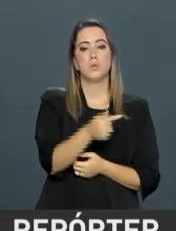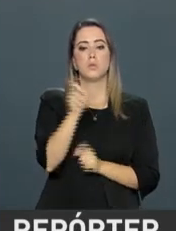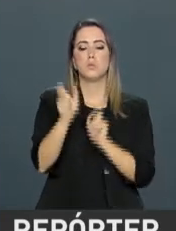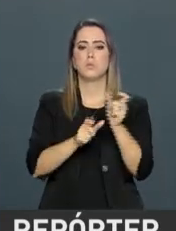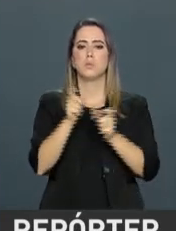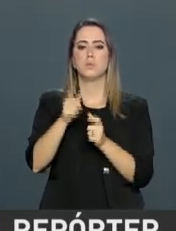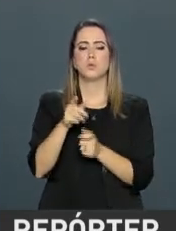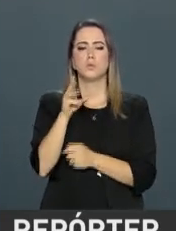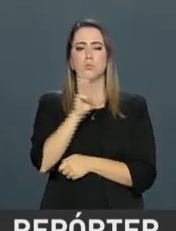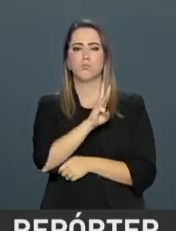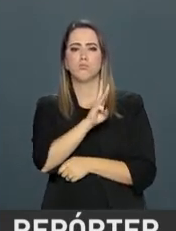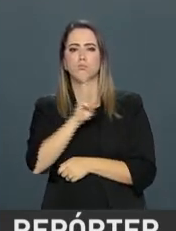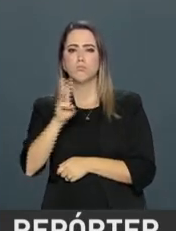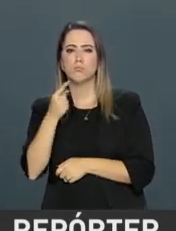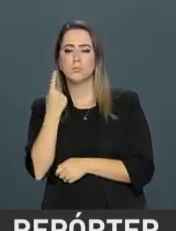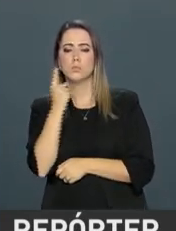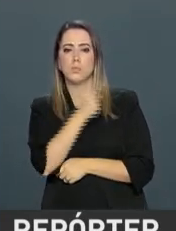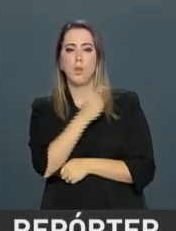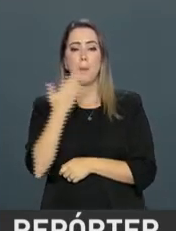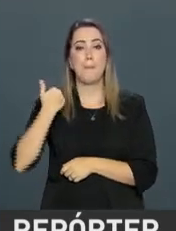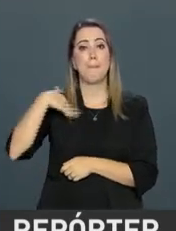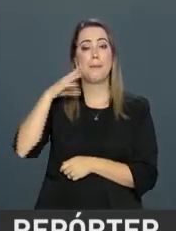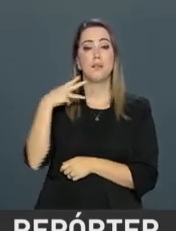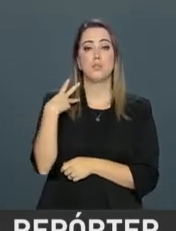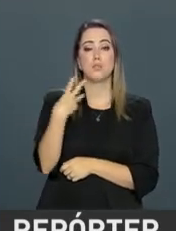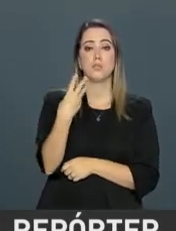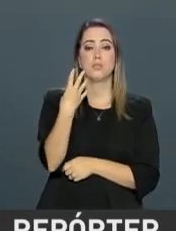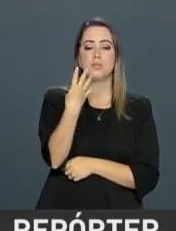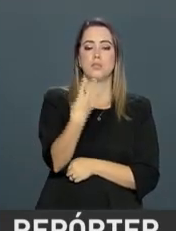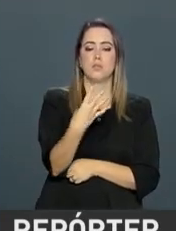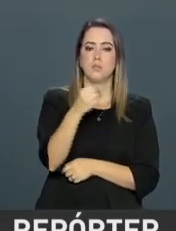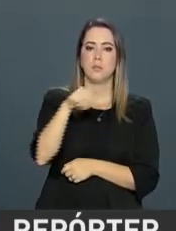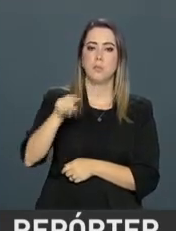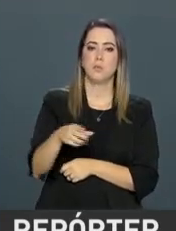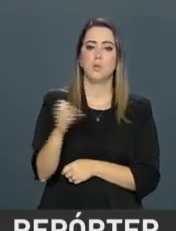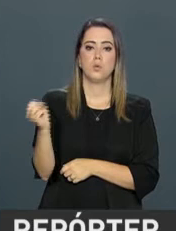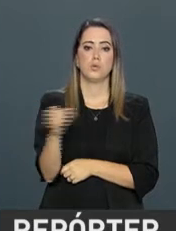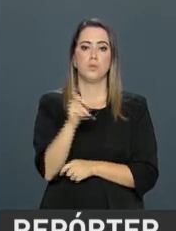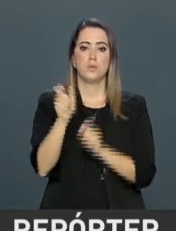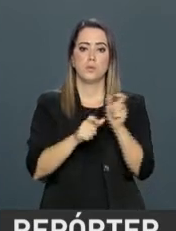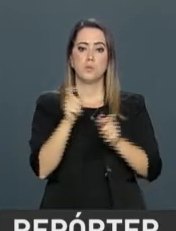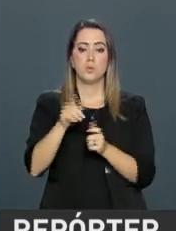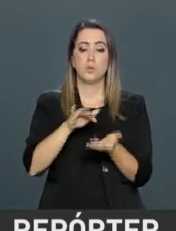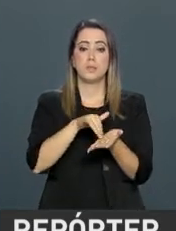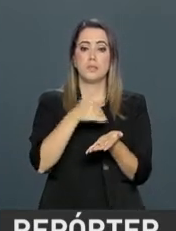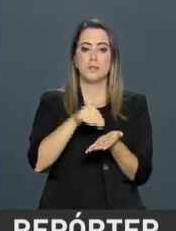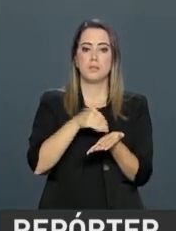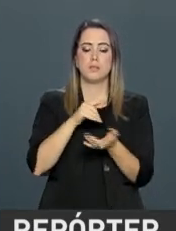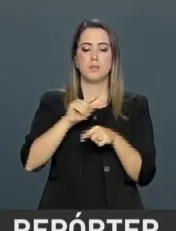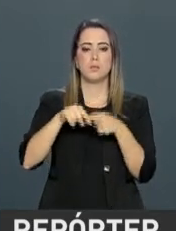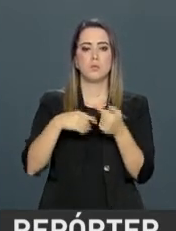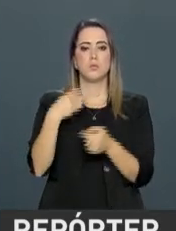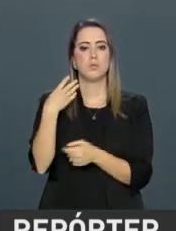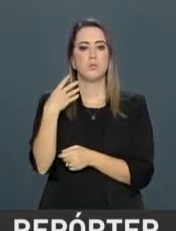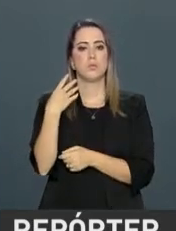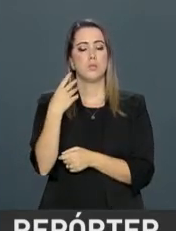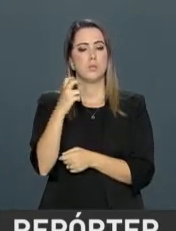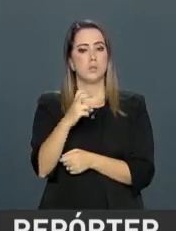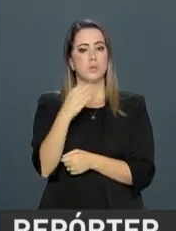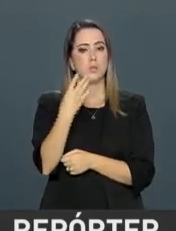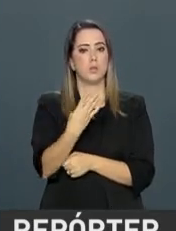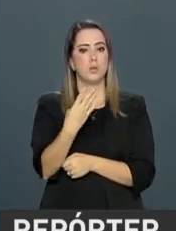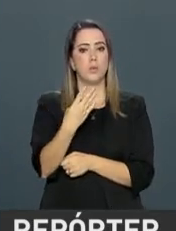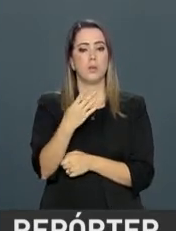consumidor ponto golpe recebeu mais de 340 mil novos usuários foram mais 54